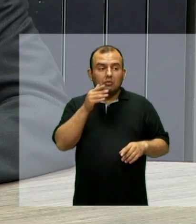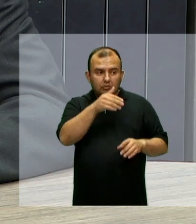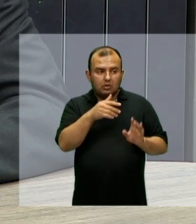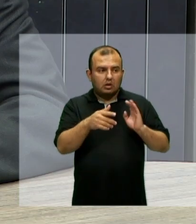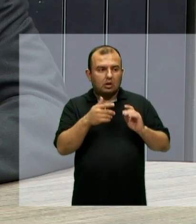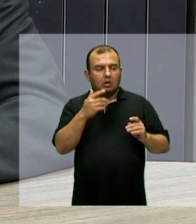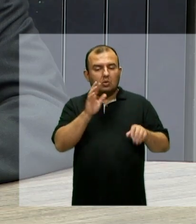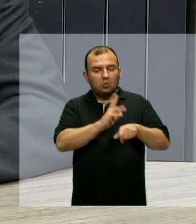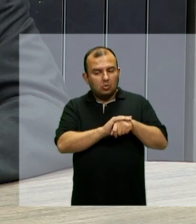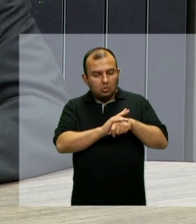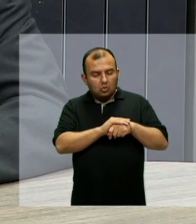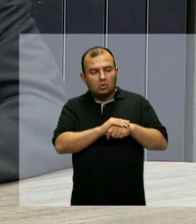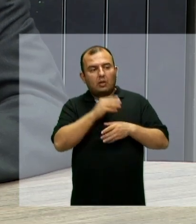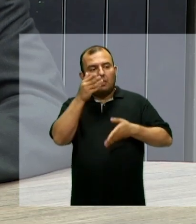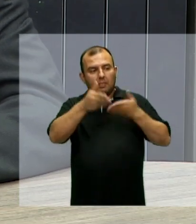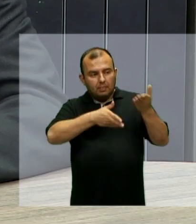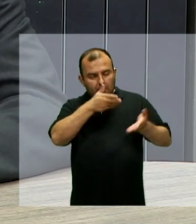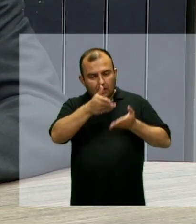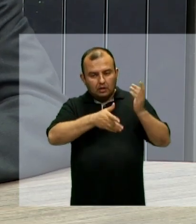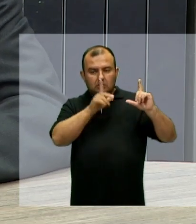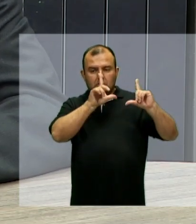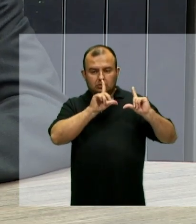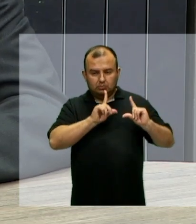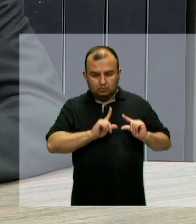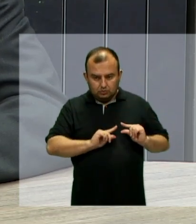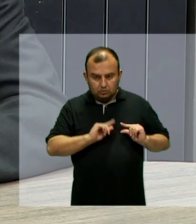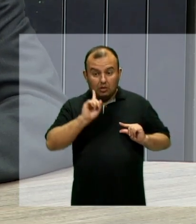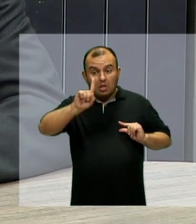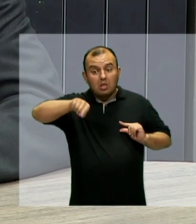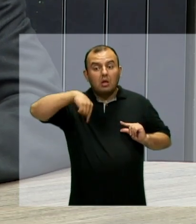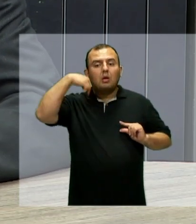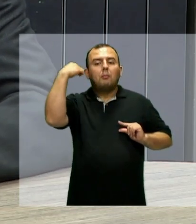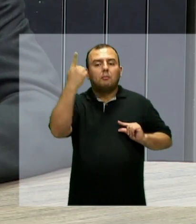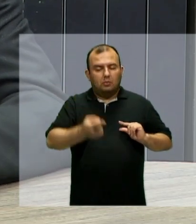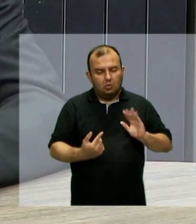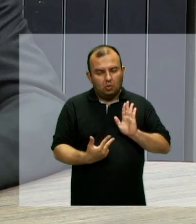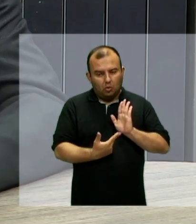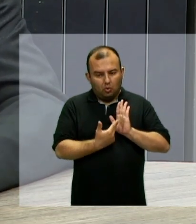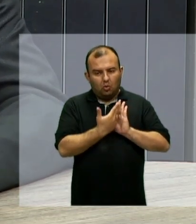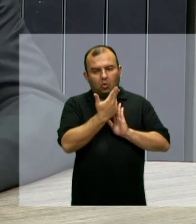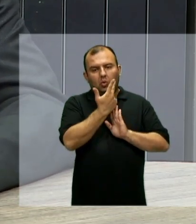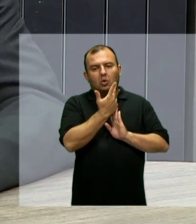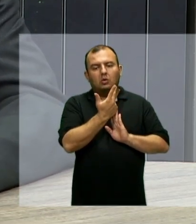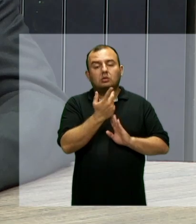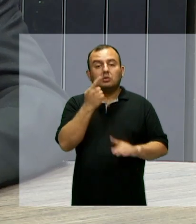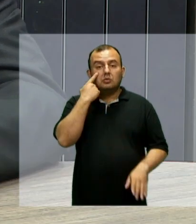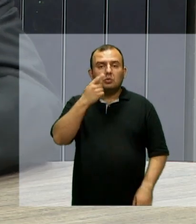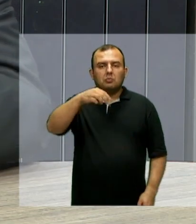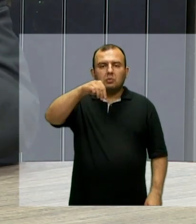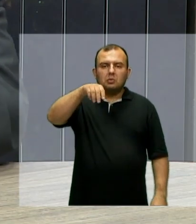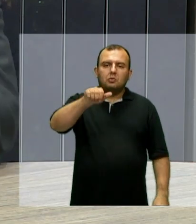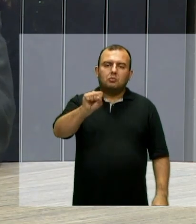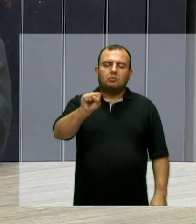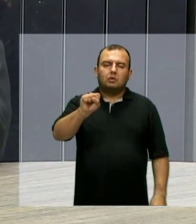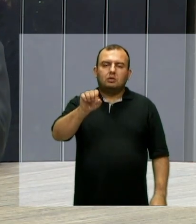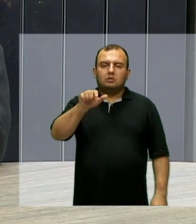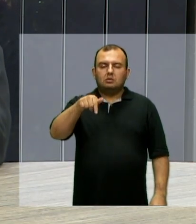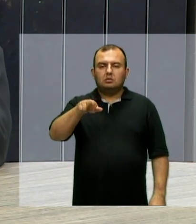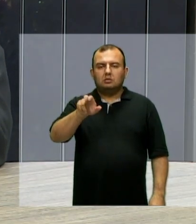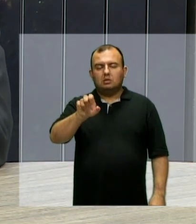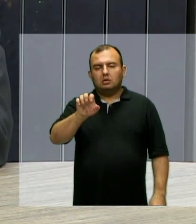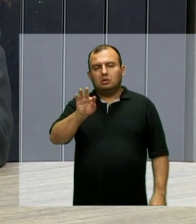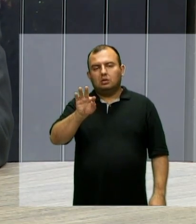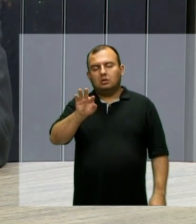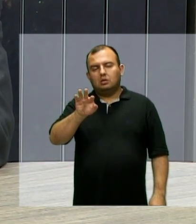aquela doença diminui e depois você opera. Então, se você ia fazer uma mastectomia, você pode fazer um